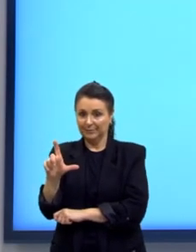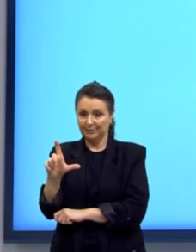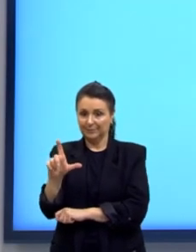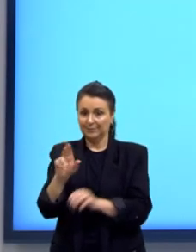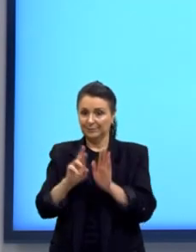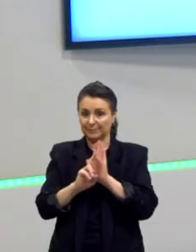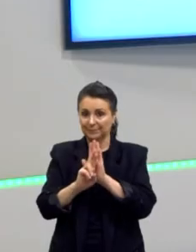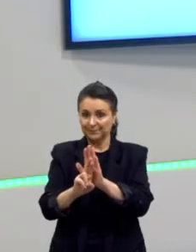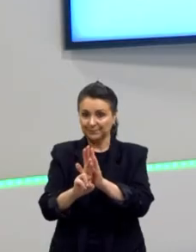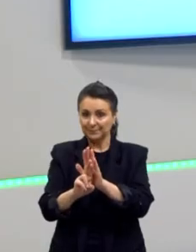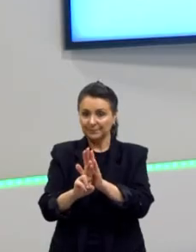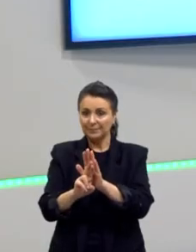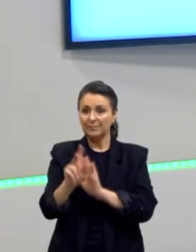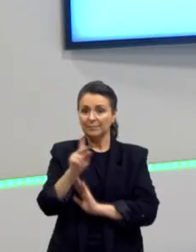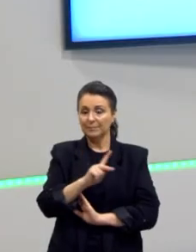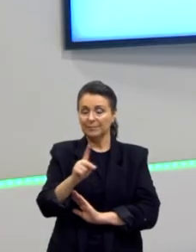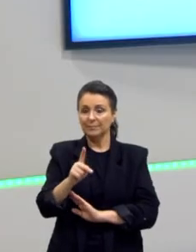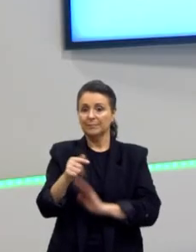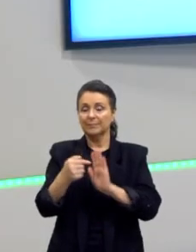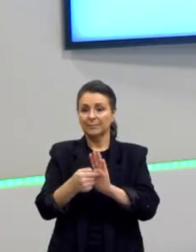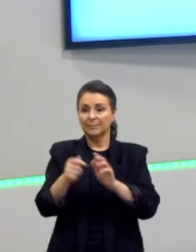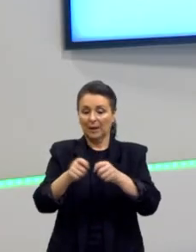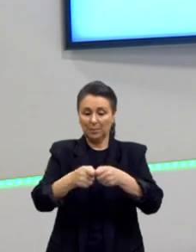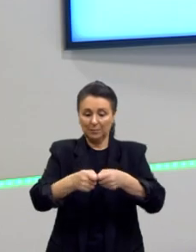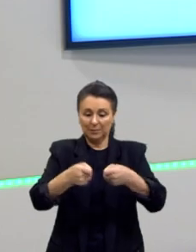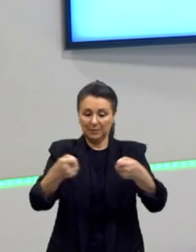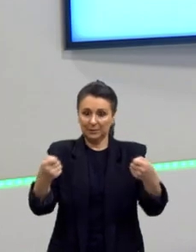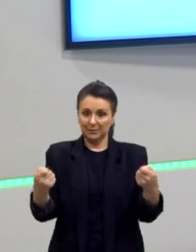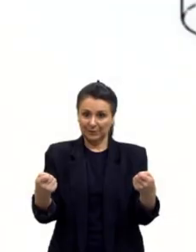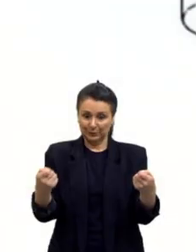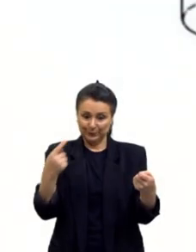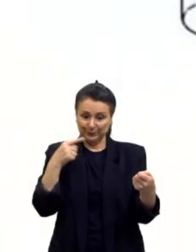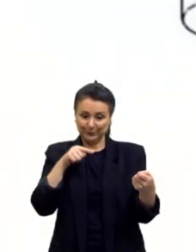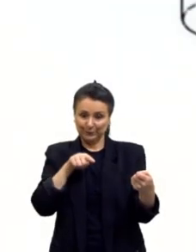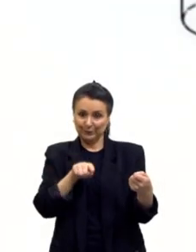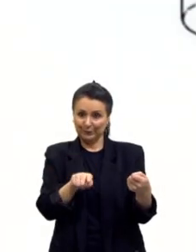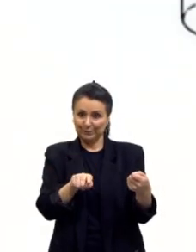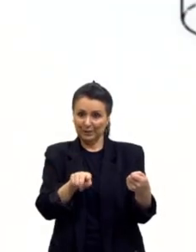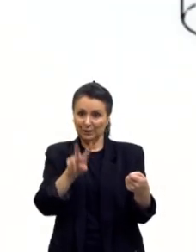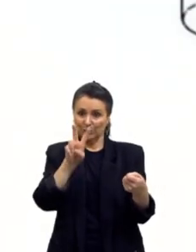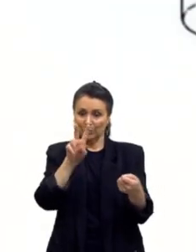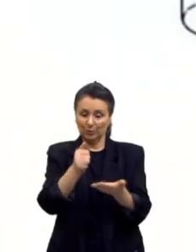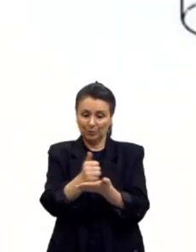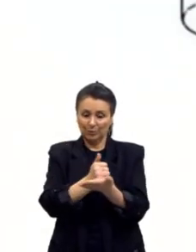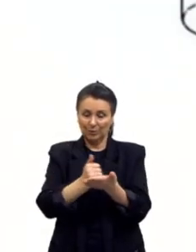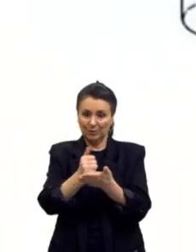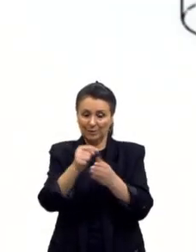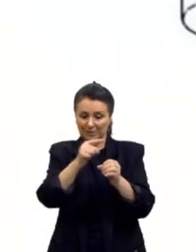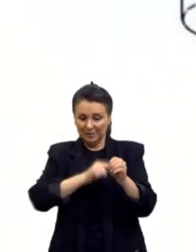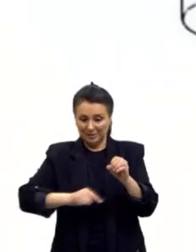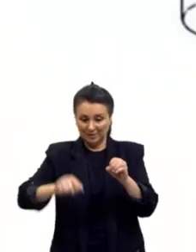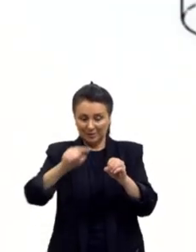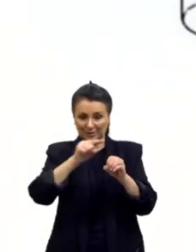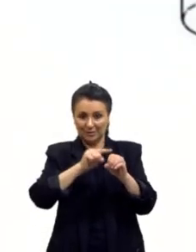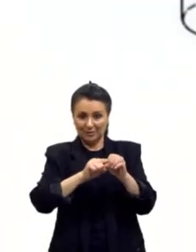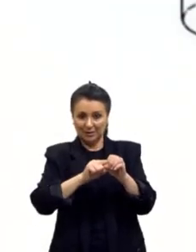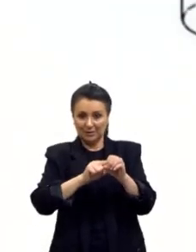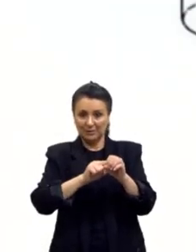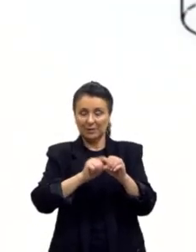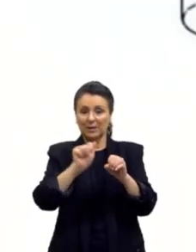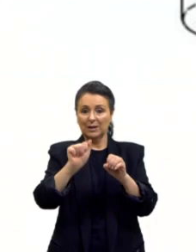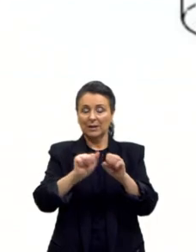e aqui eu trouxe de novo planificação só pra gente visualizar as duas bases circulares e ele a